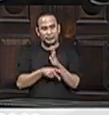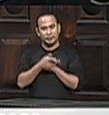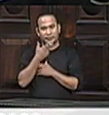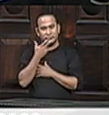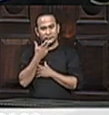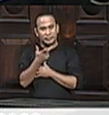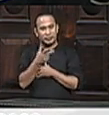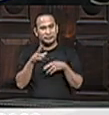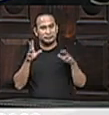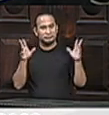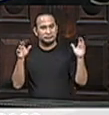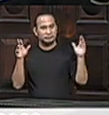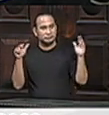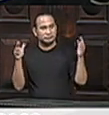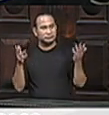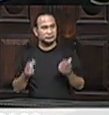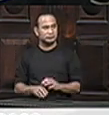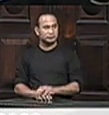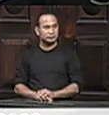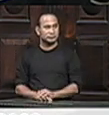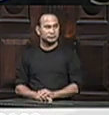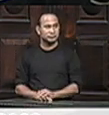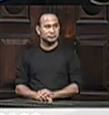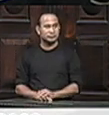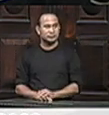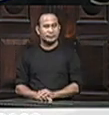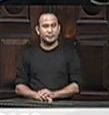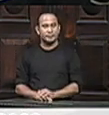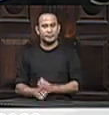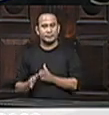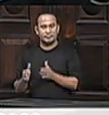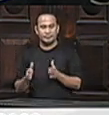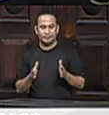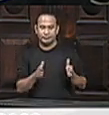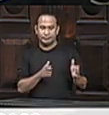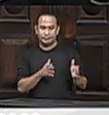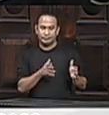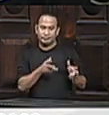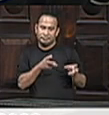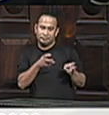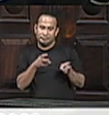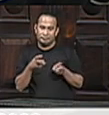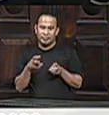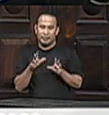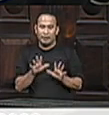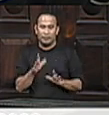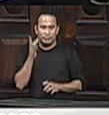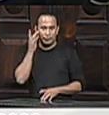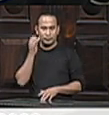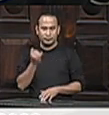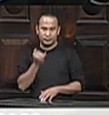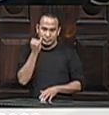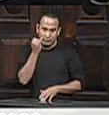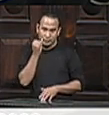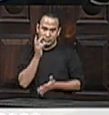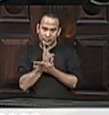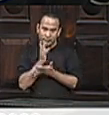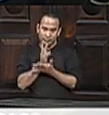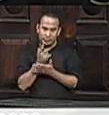alguns temas, deputado Osório, que passam batido. E eu acho importante, mesmo que não haja